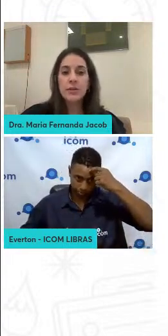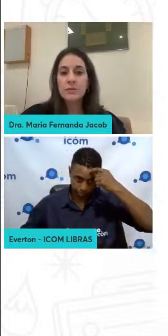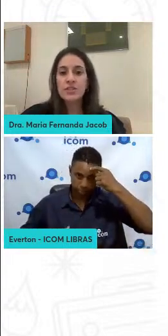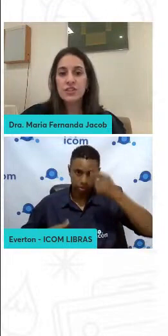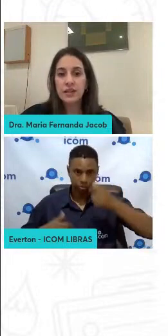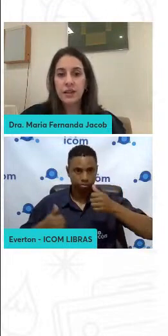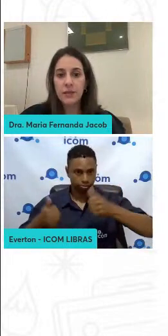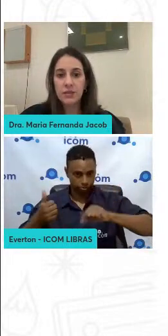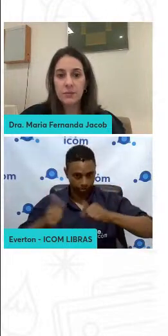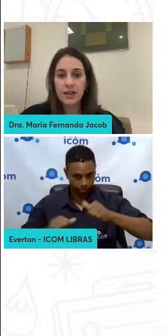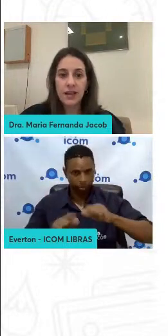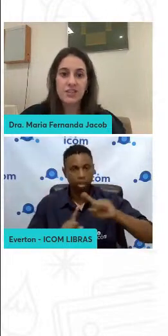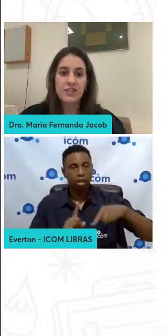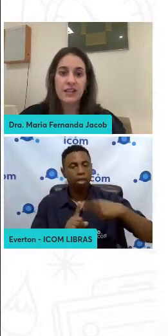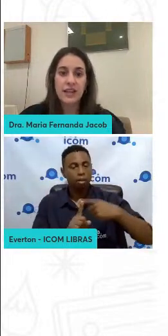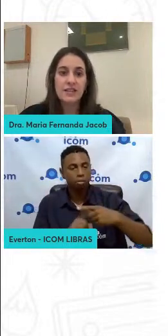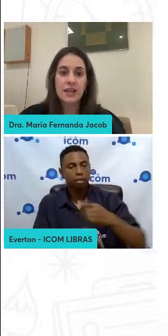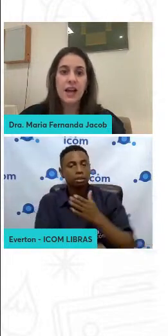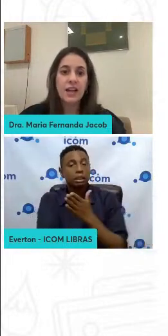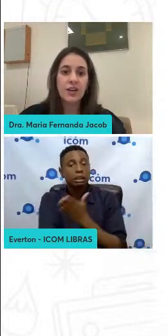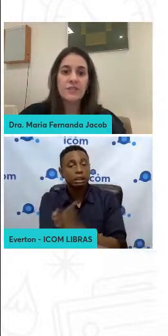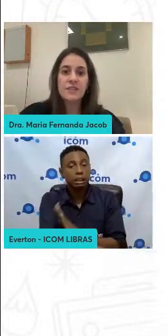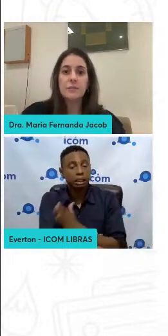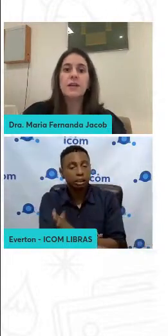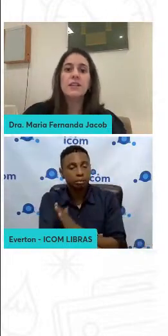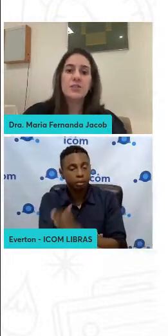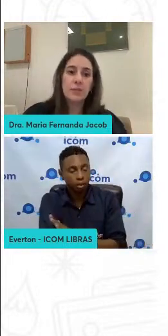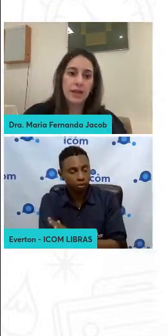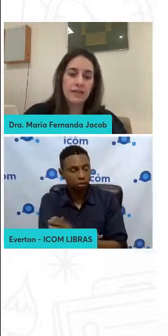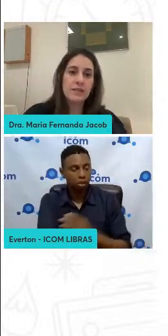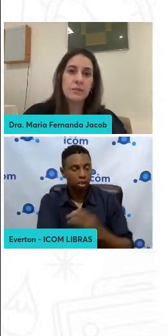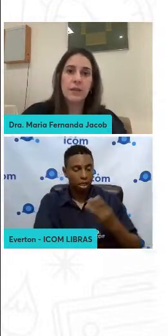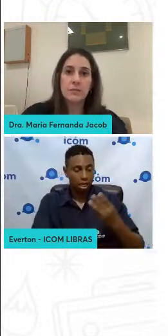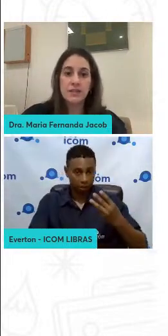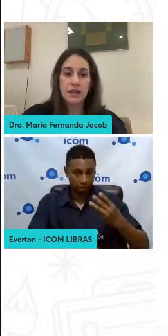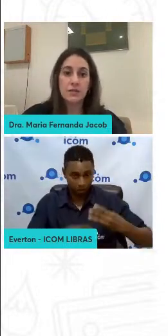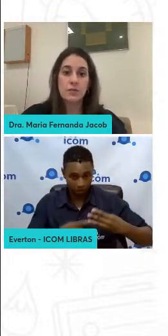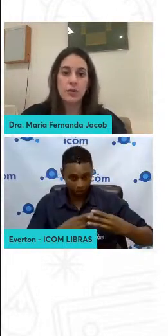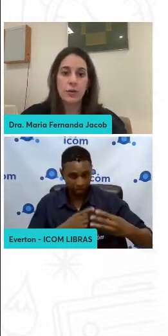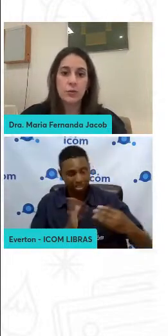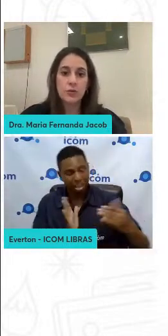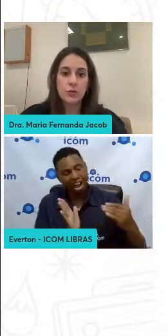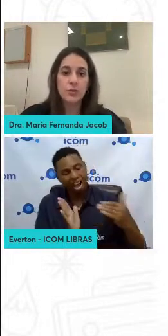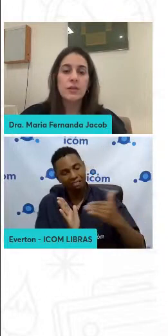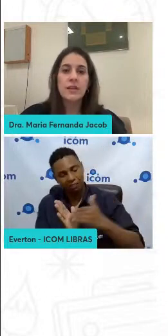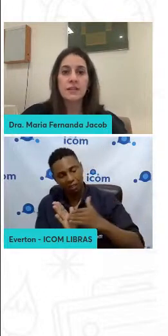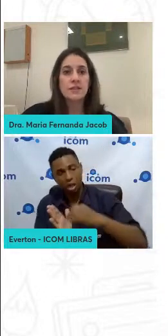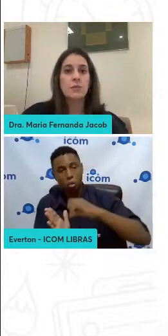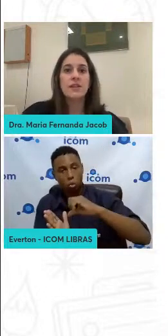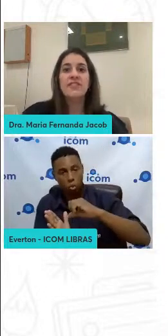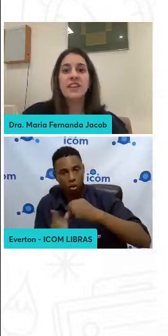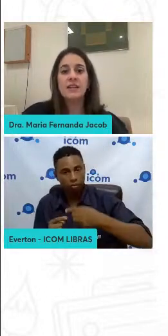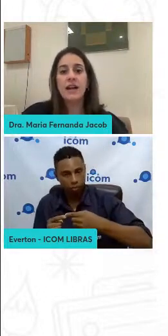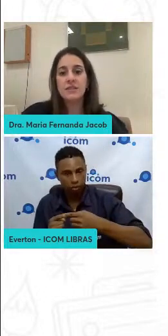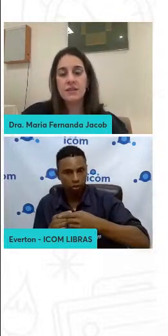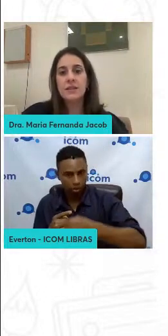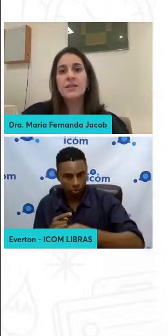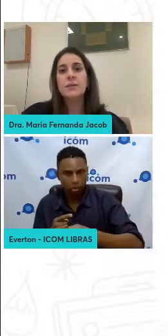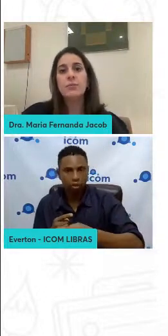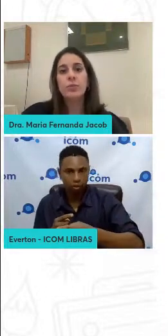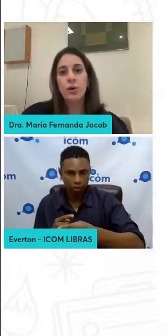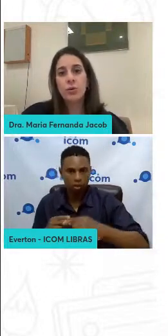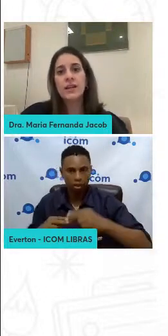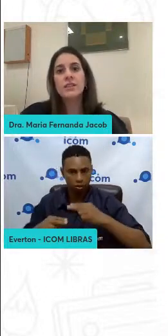E programas de treinamento aí de 3 a 9 semanas de Pilates, também baseados no core, costumam trazer uma